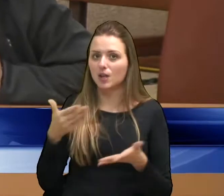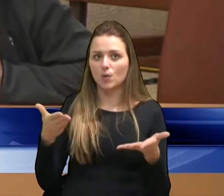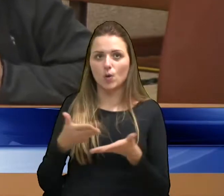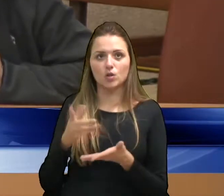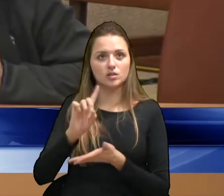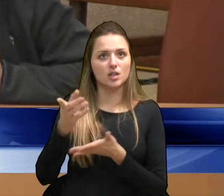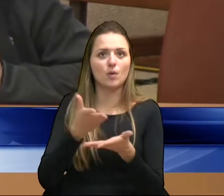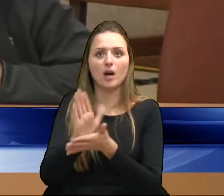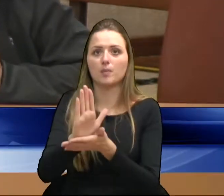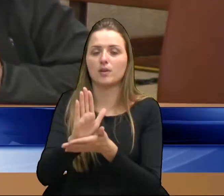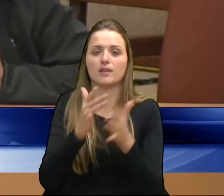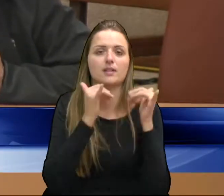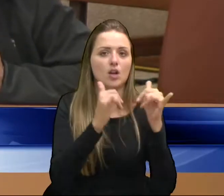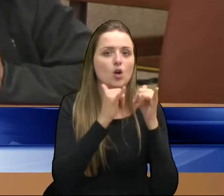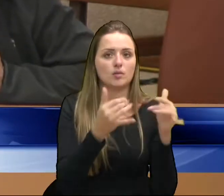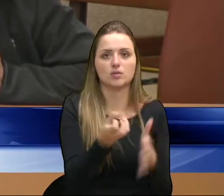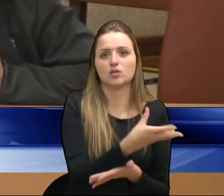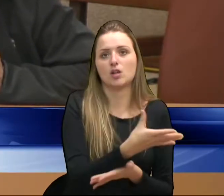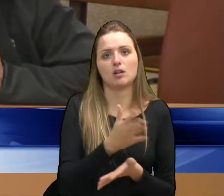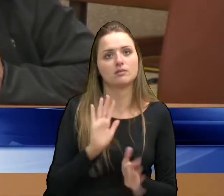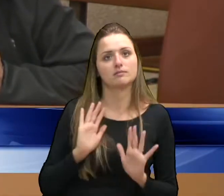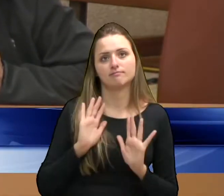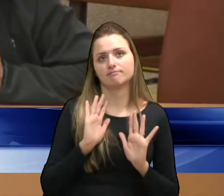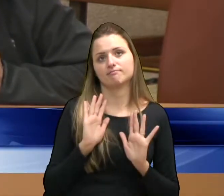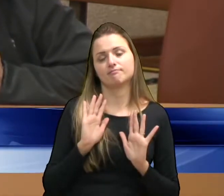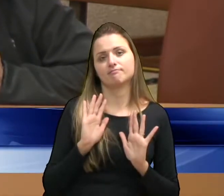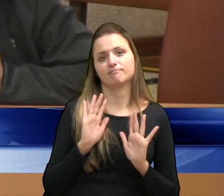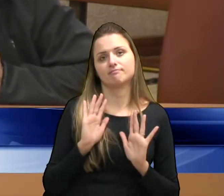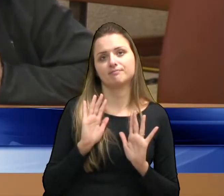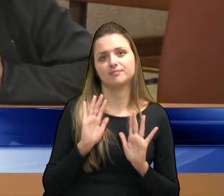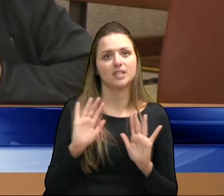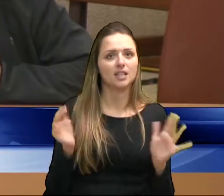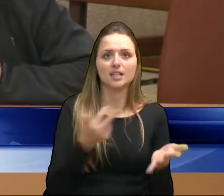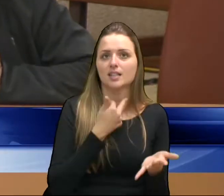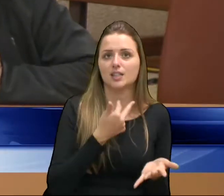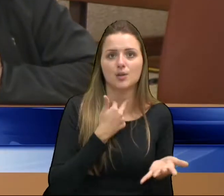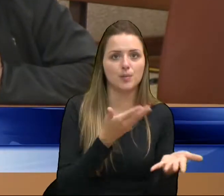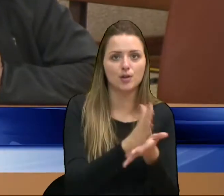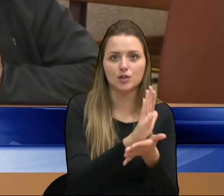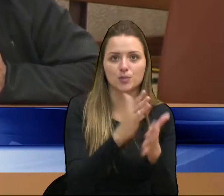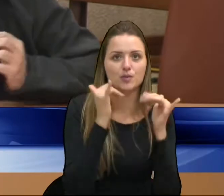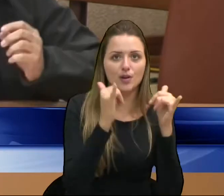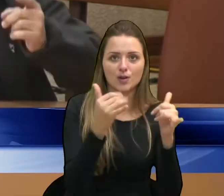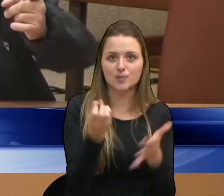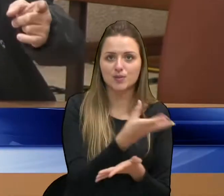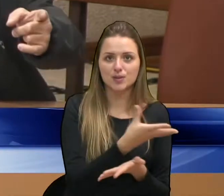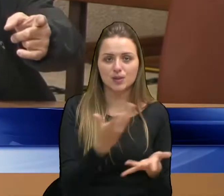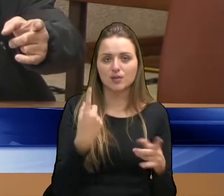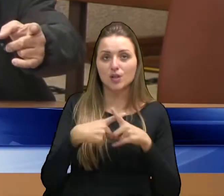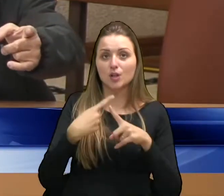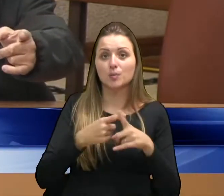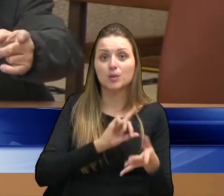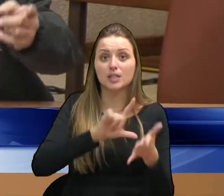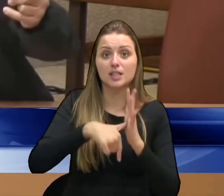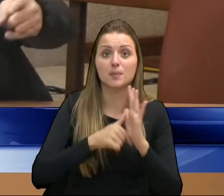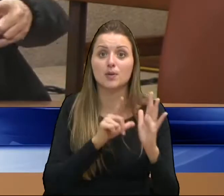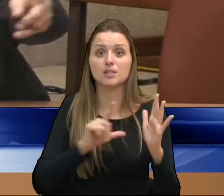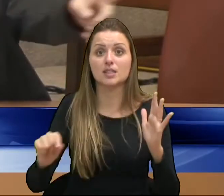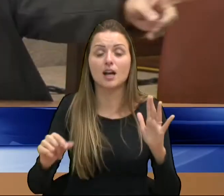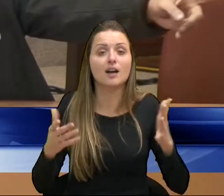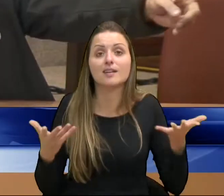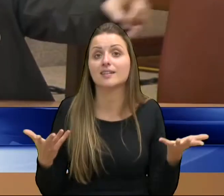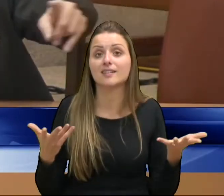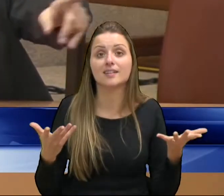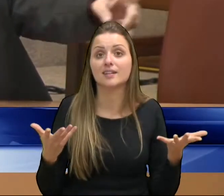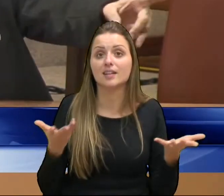autorizaria colocar veículo novo. Eu também não. Né? Não pode autorizar agora, Porque logo em seguida sai e eles vão ficar, se